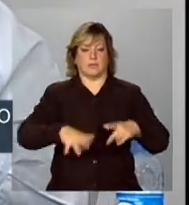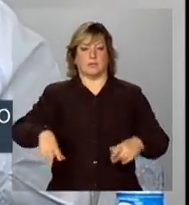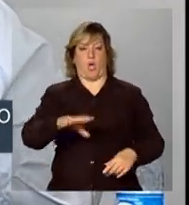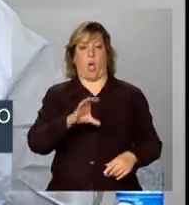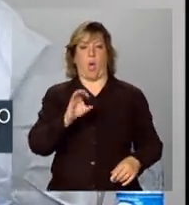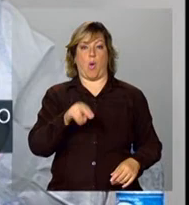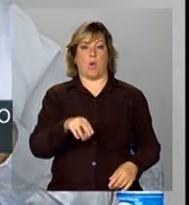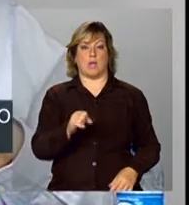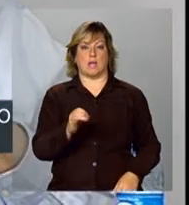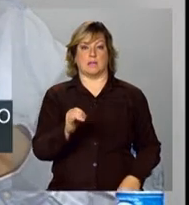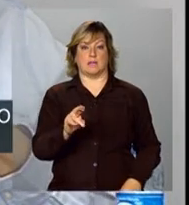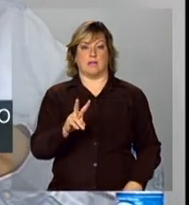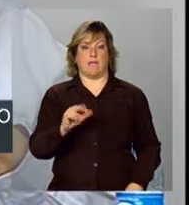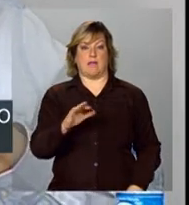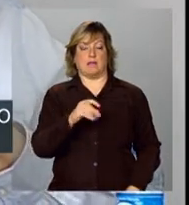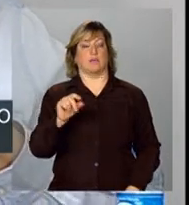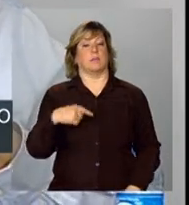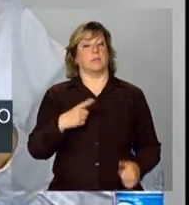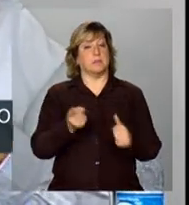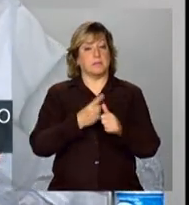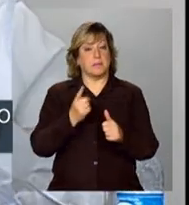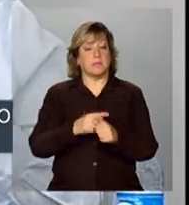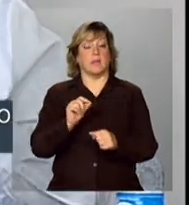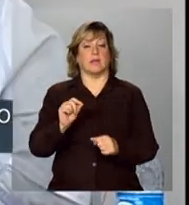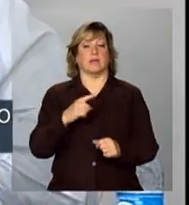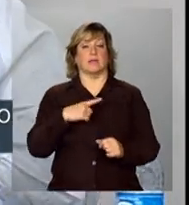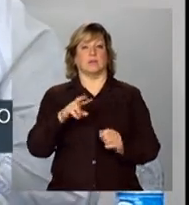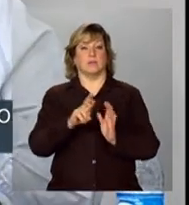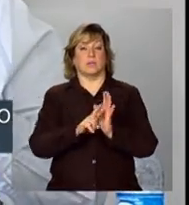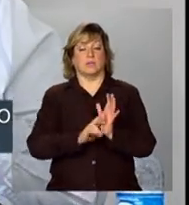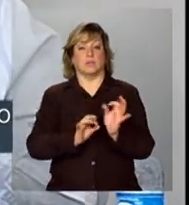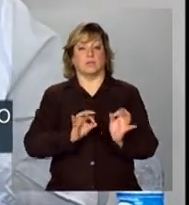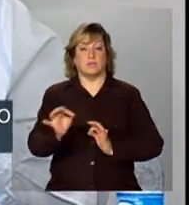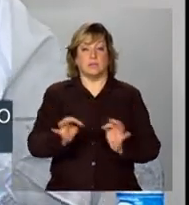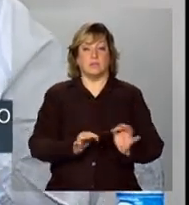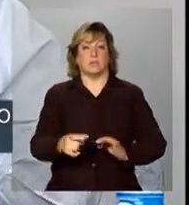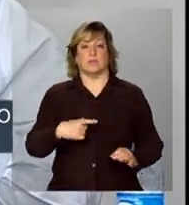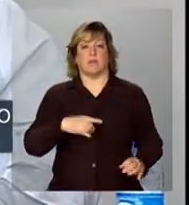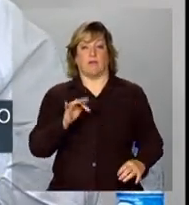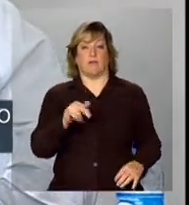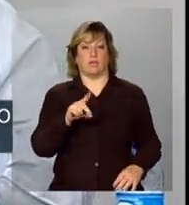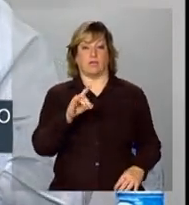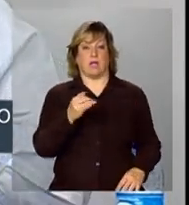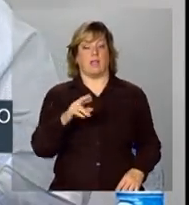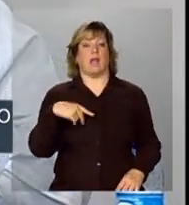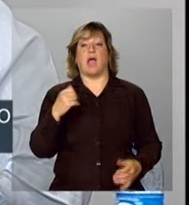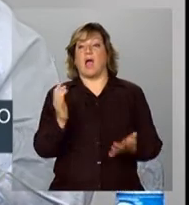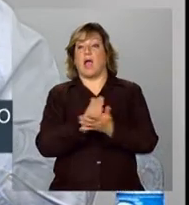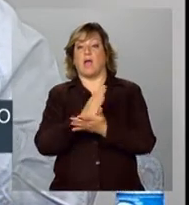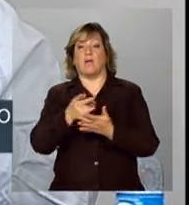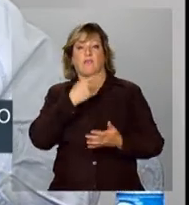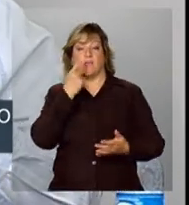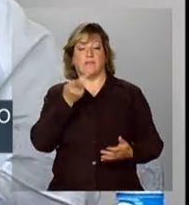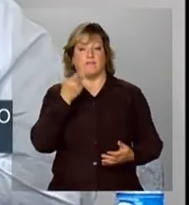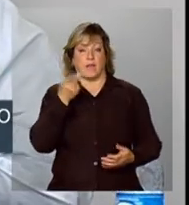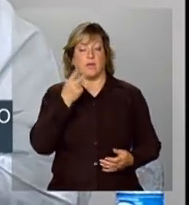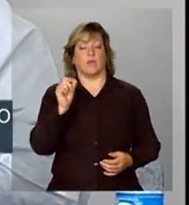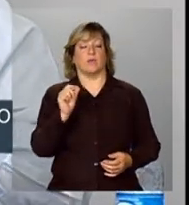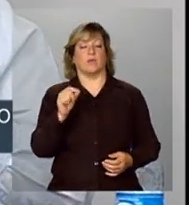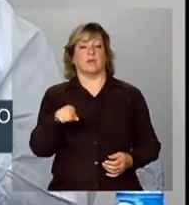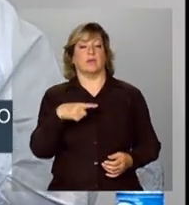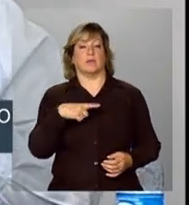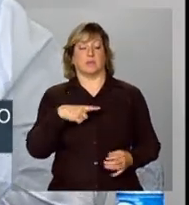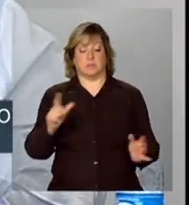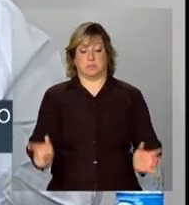estão na mesa. Primeiro, a regularização fundiária. Tá? Lamentavelmente, alguém vazou um documento aí que era velho. Tá? Uma bobagem. Colocar na primeira